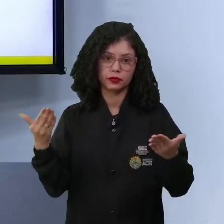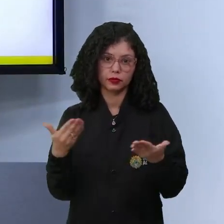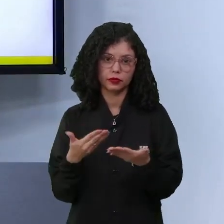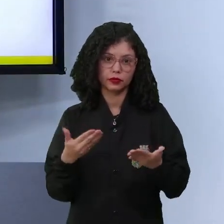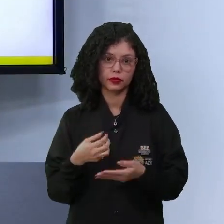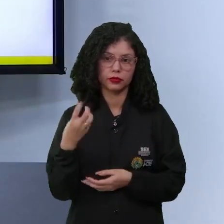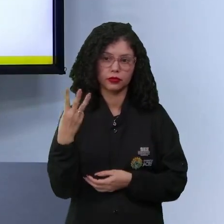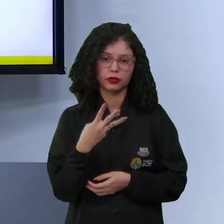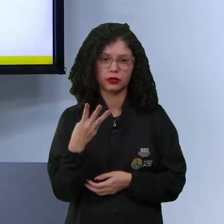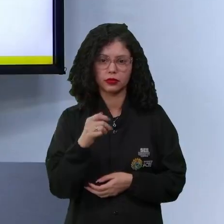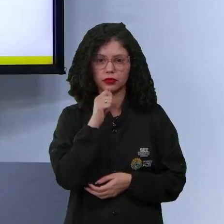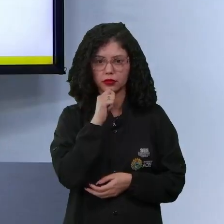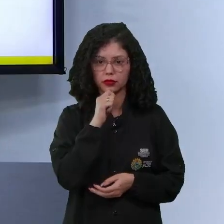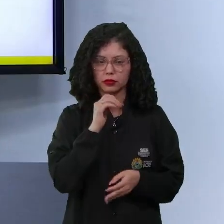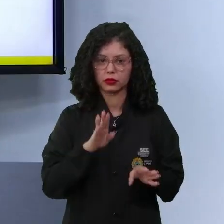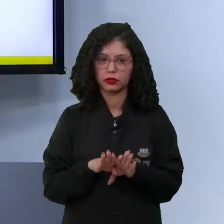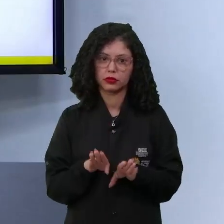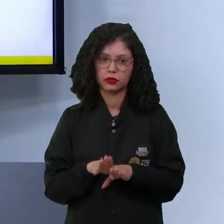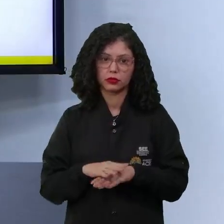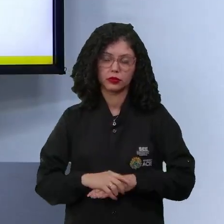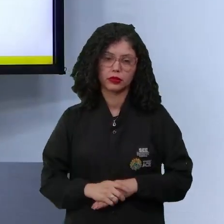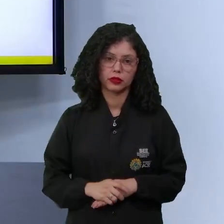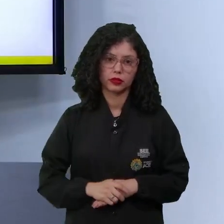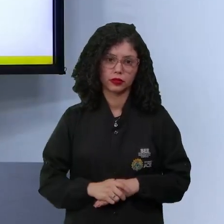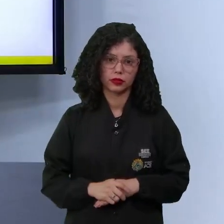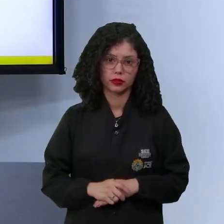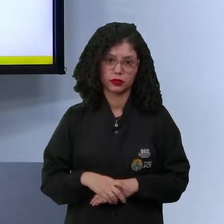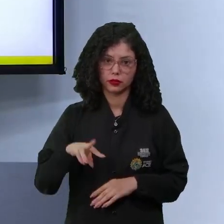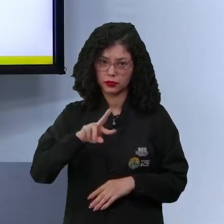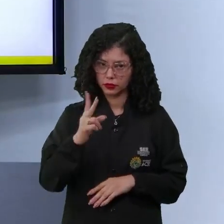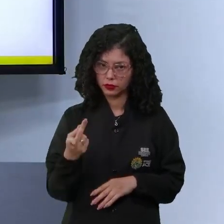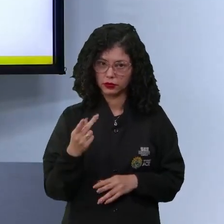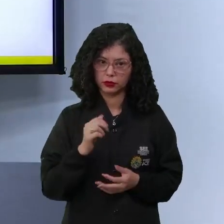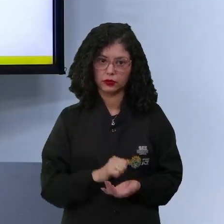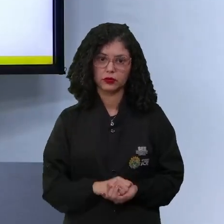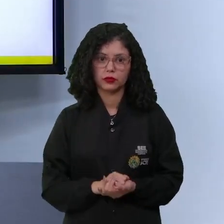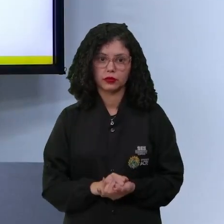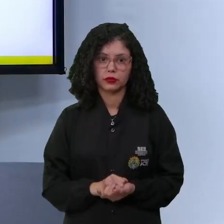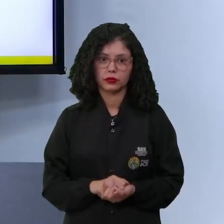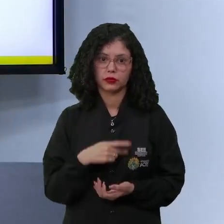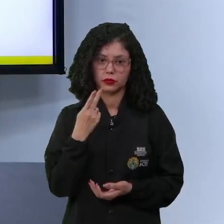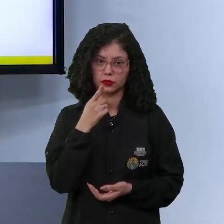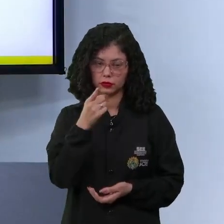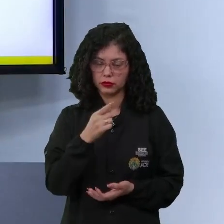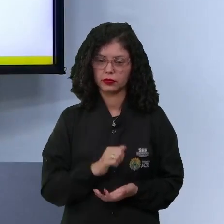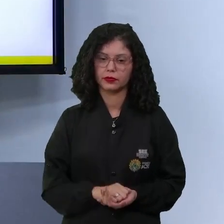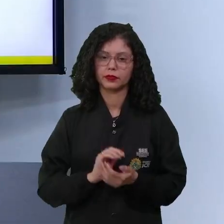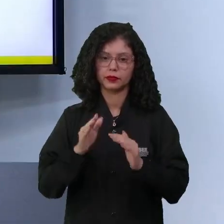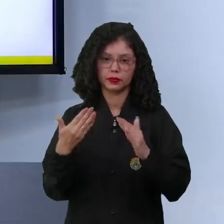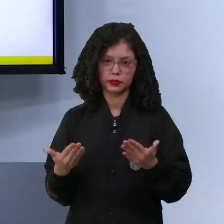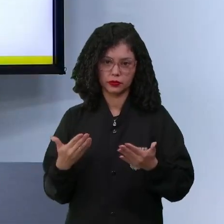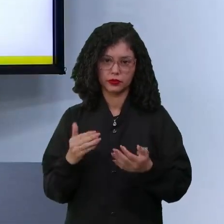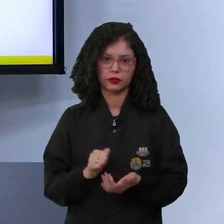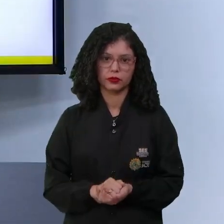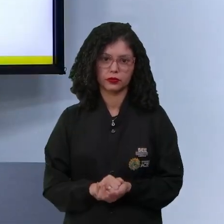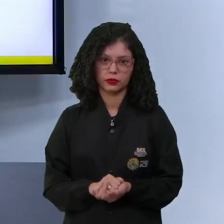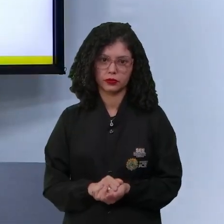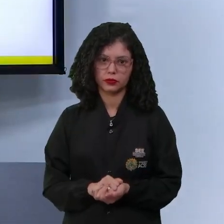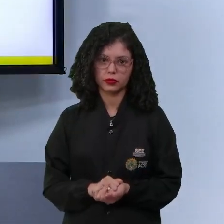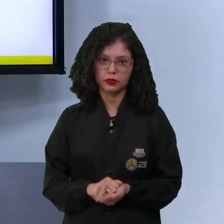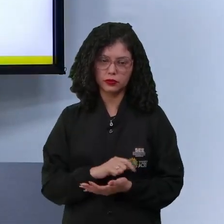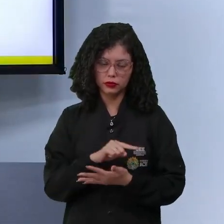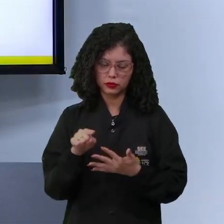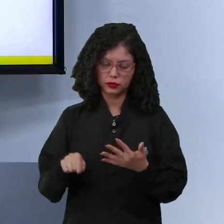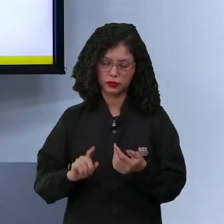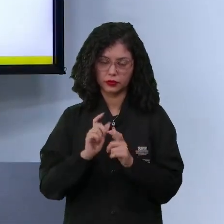para a terceira questão, onde vamos falar sobre inversamente proporcionais. Já estou falando para você qual vai ser o tipo